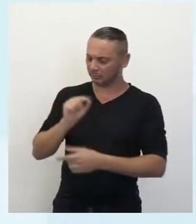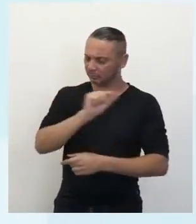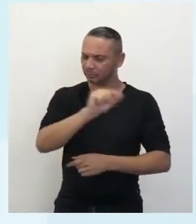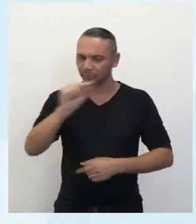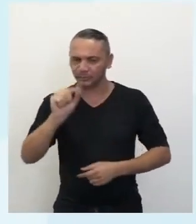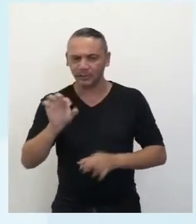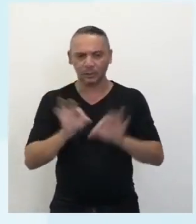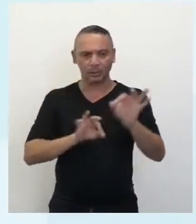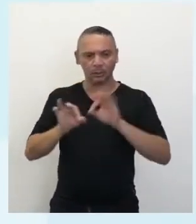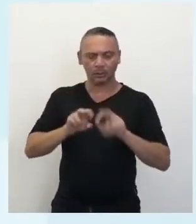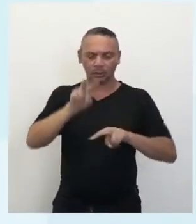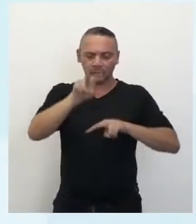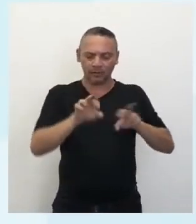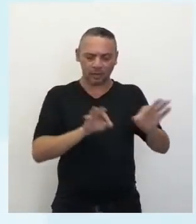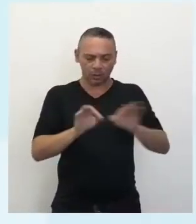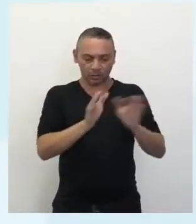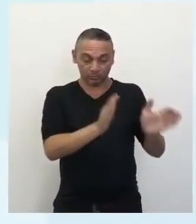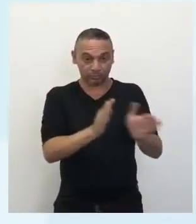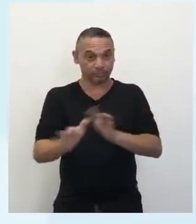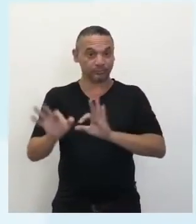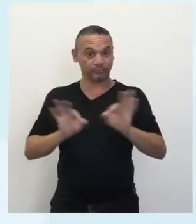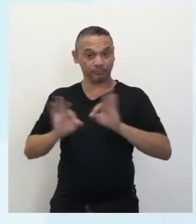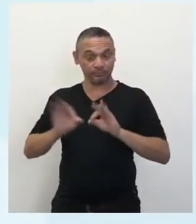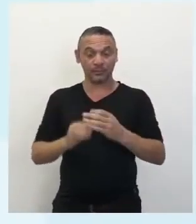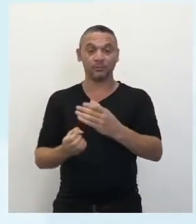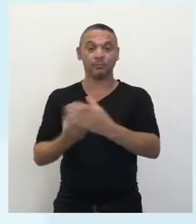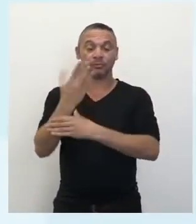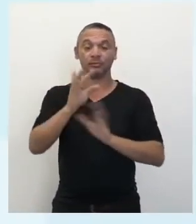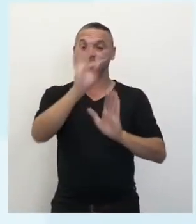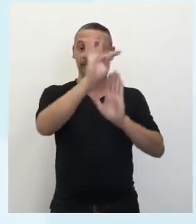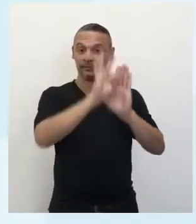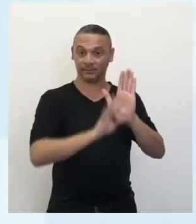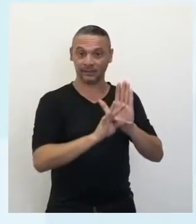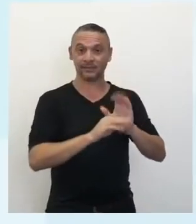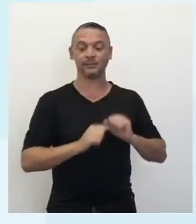e organizá-los coerentemente na produção de textos